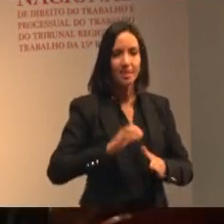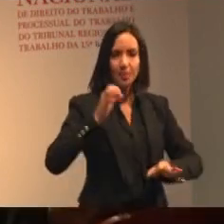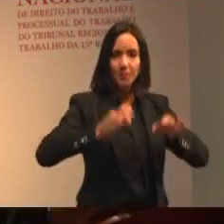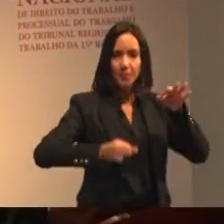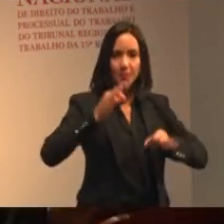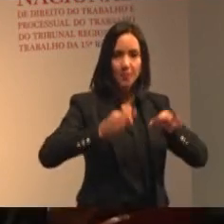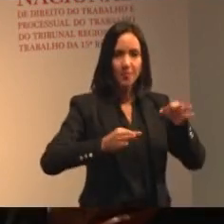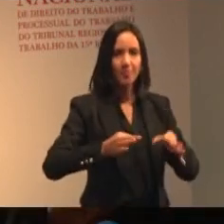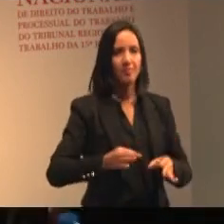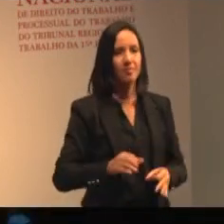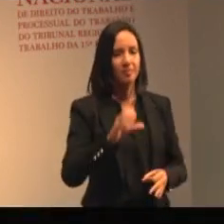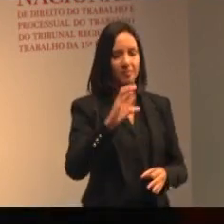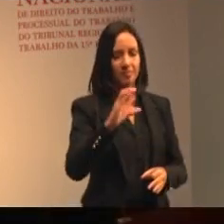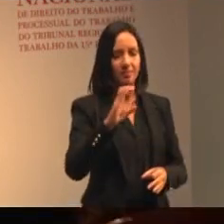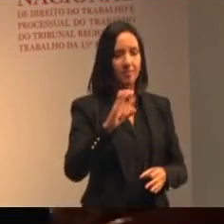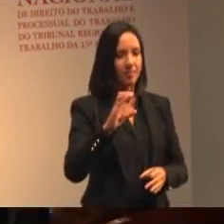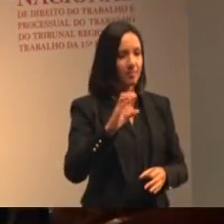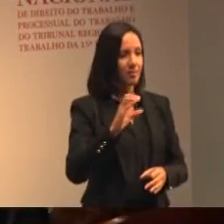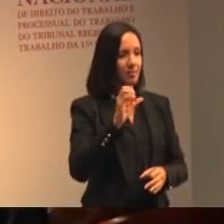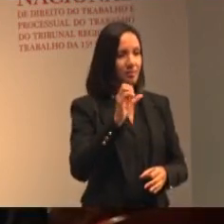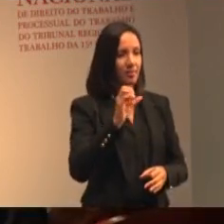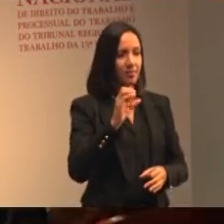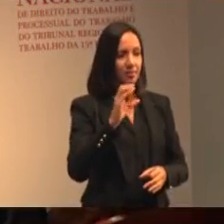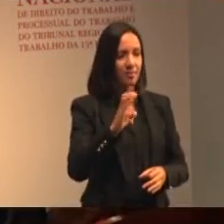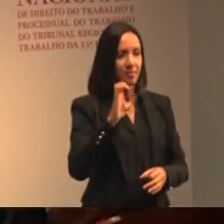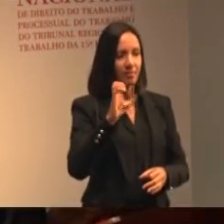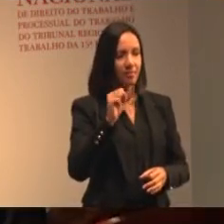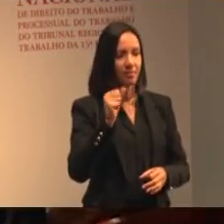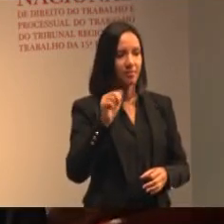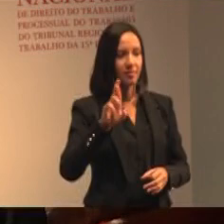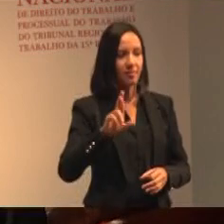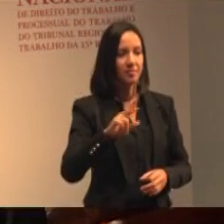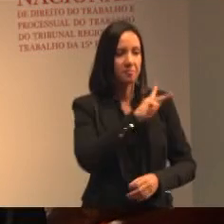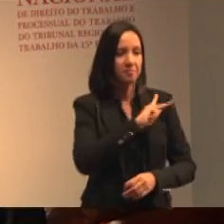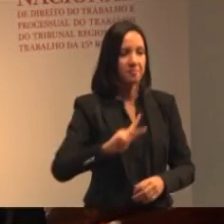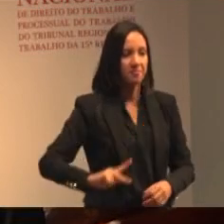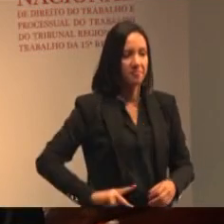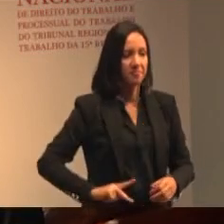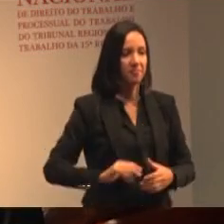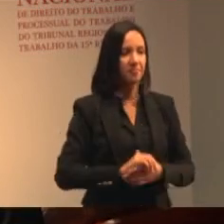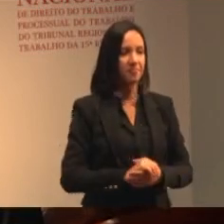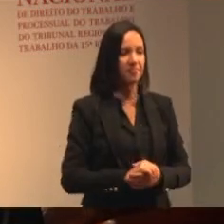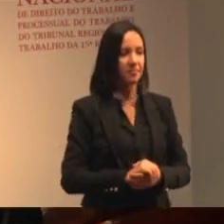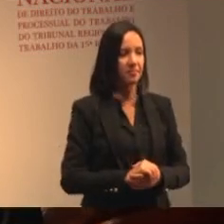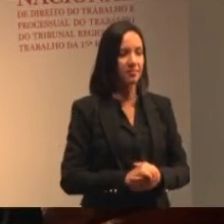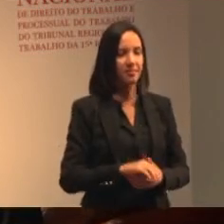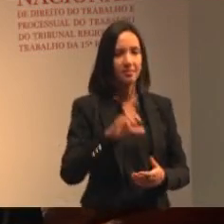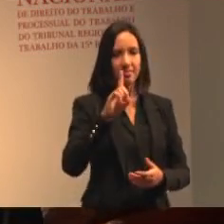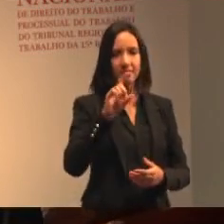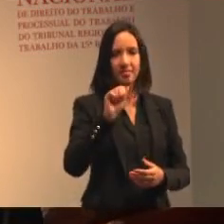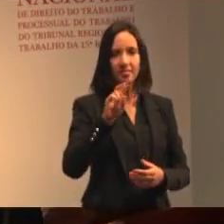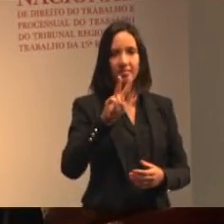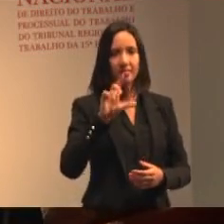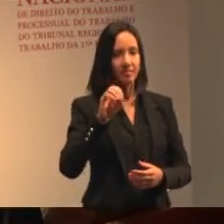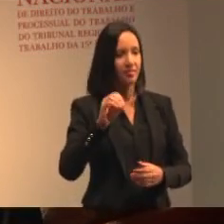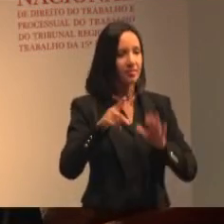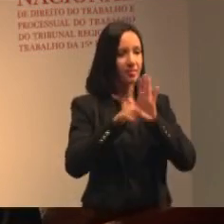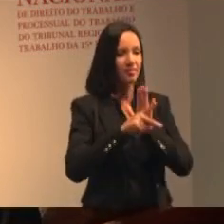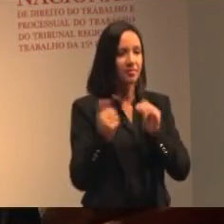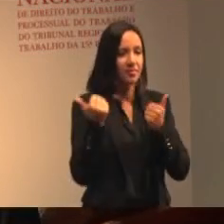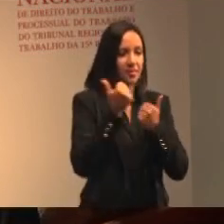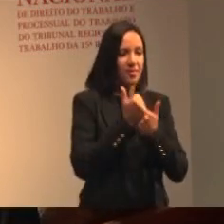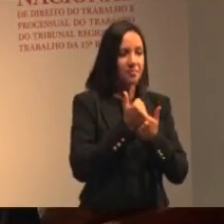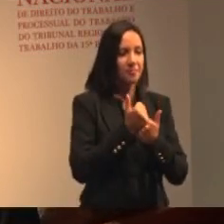César Reinaldo Ofa Basile, presidente da Matra, o doutor Dauro de Oliveira Machado, presidente da subseção